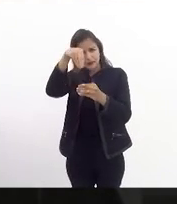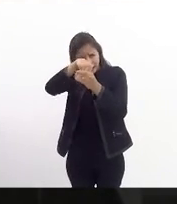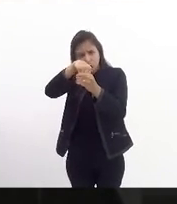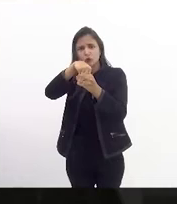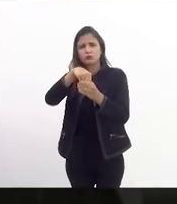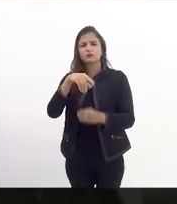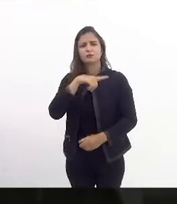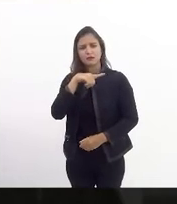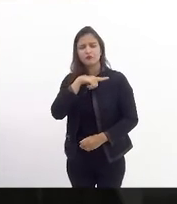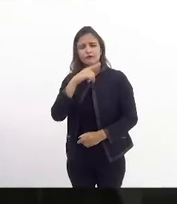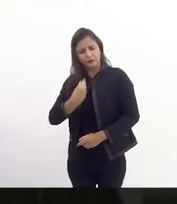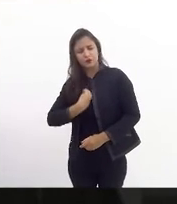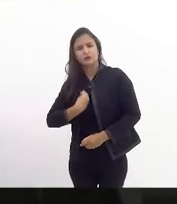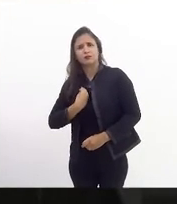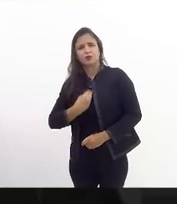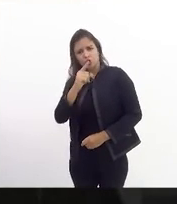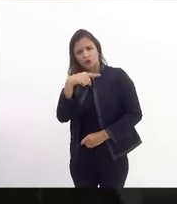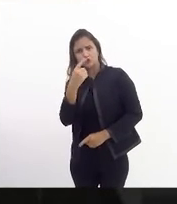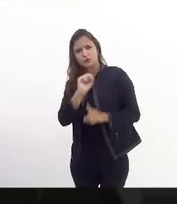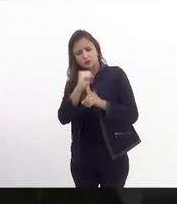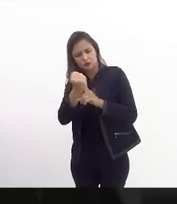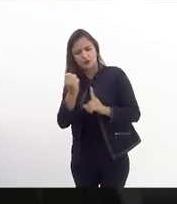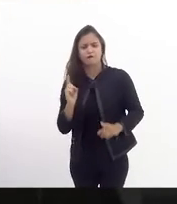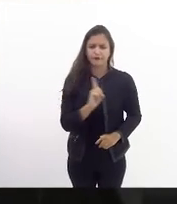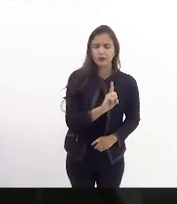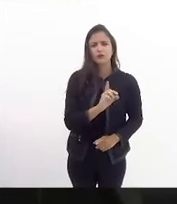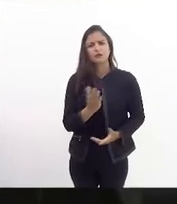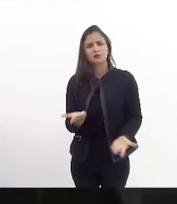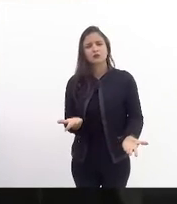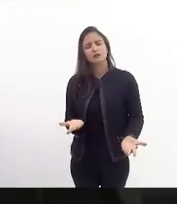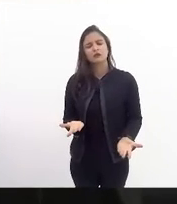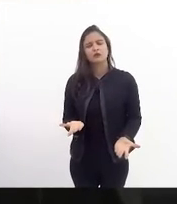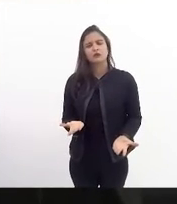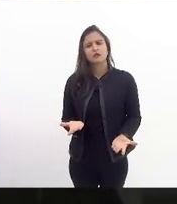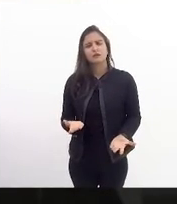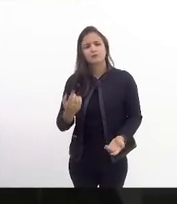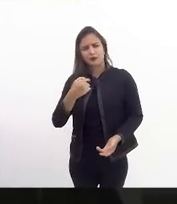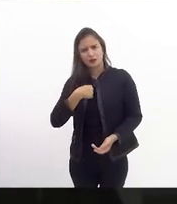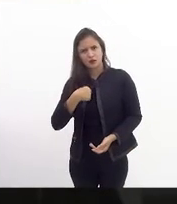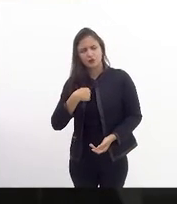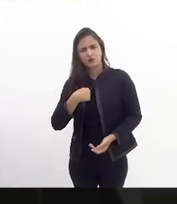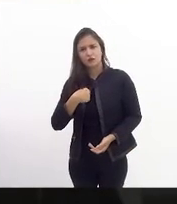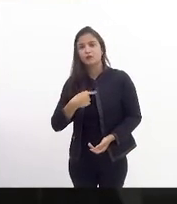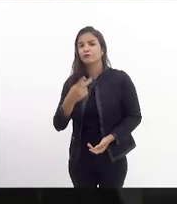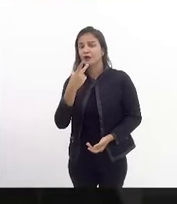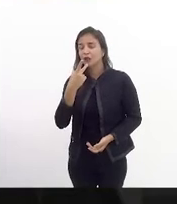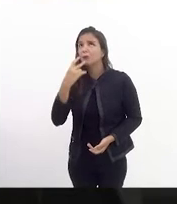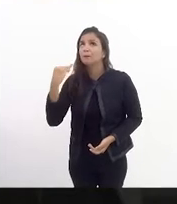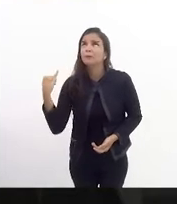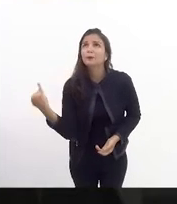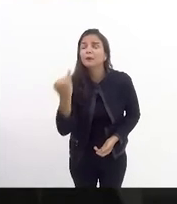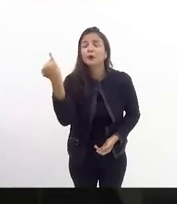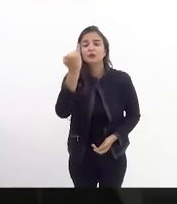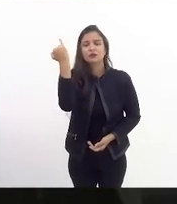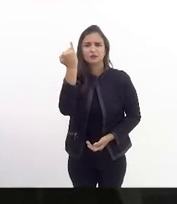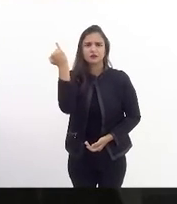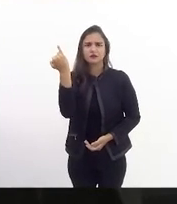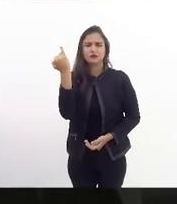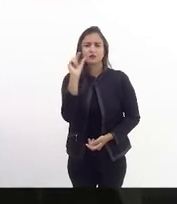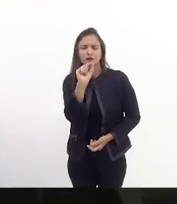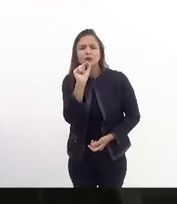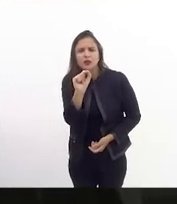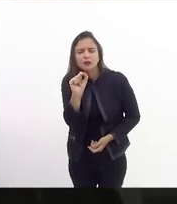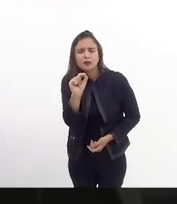Quando eu aqui coloco a necessidade imperiosa de